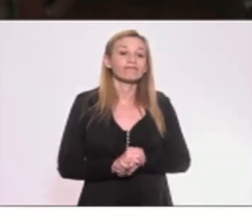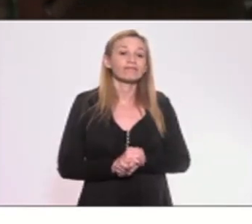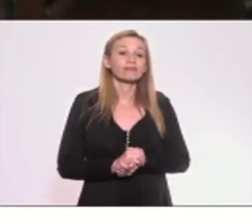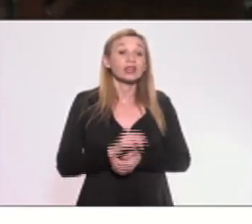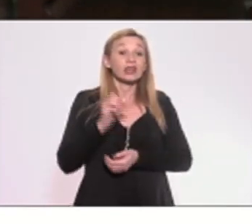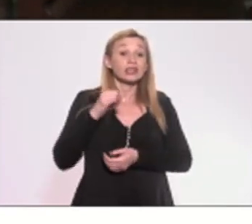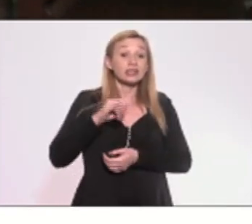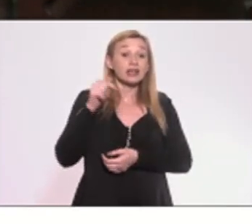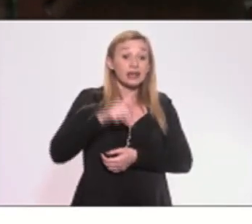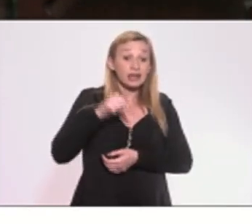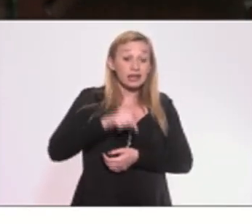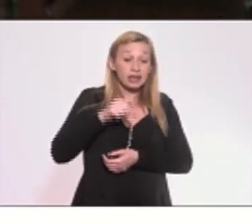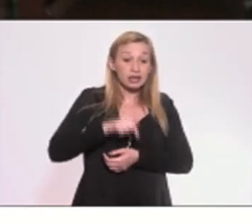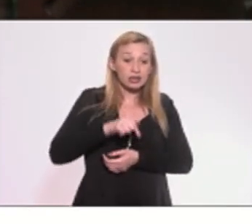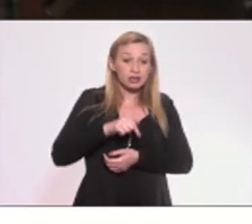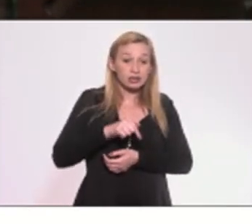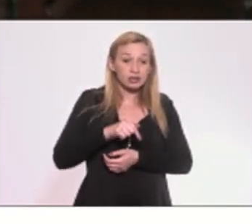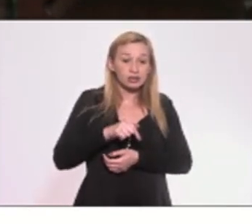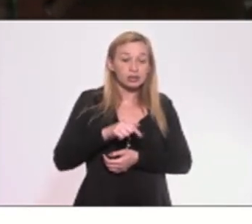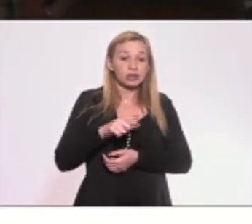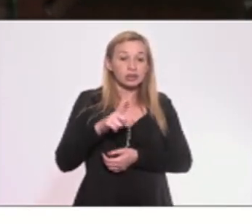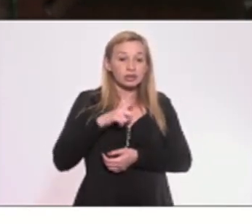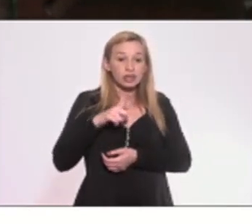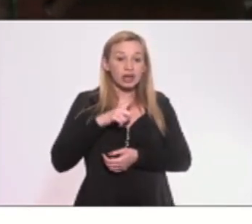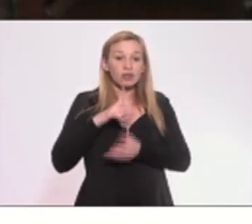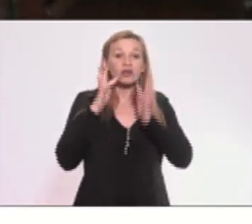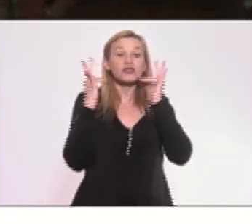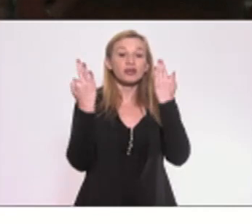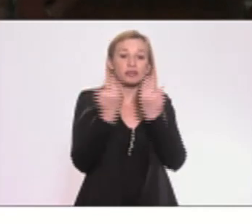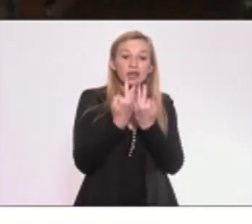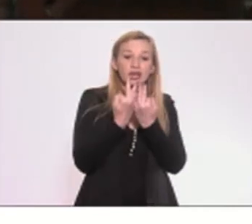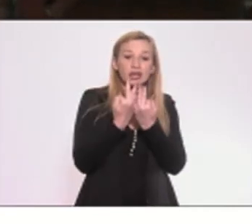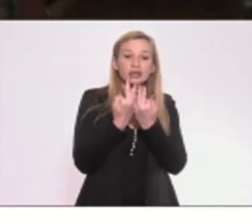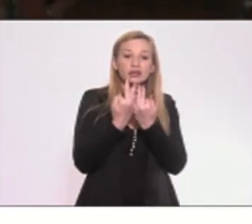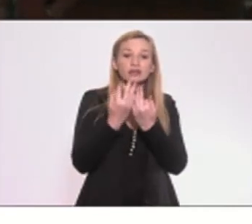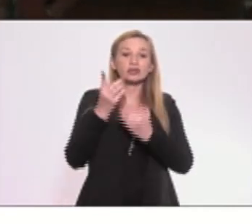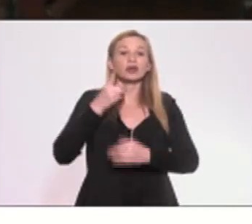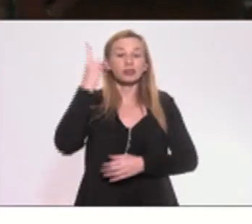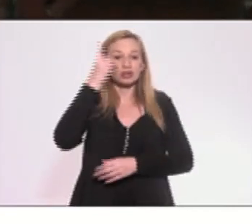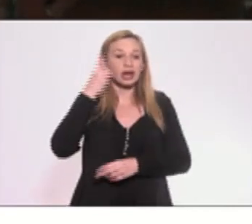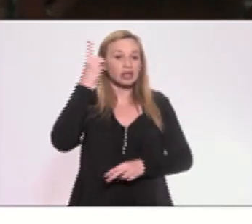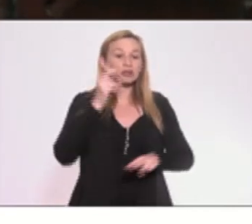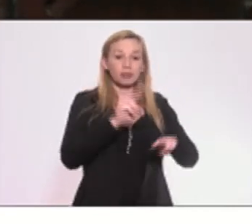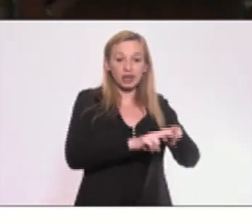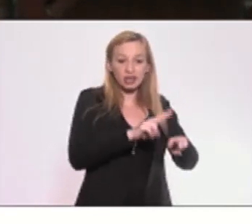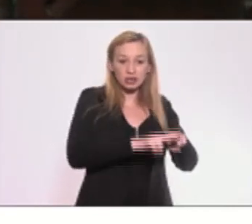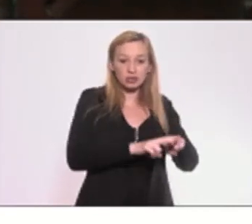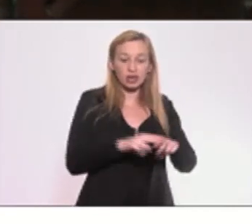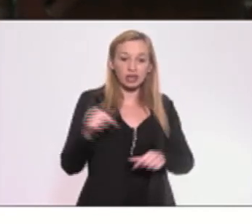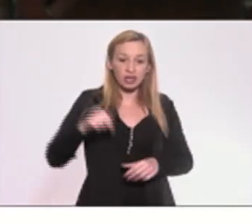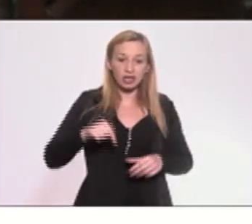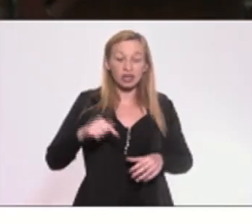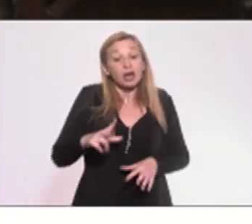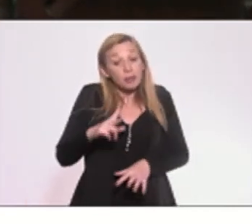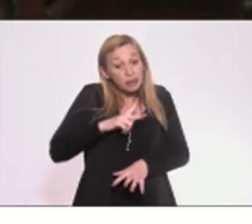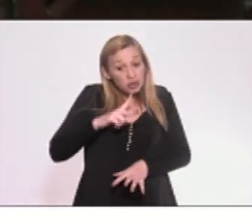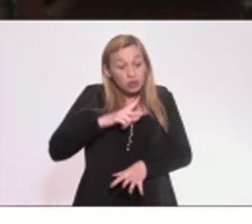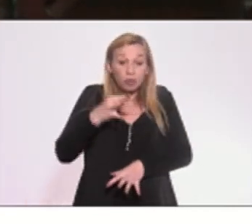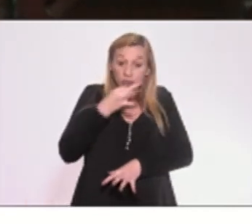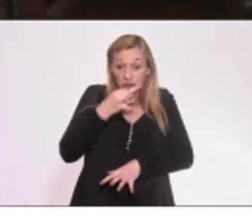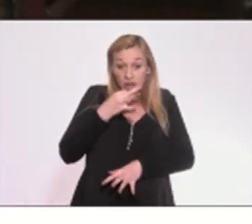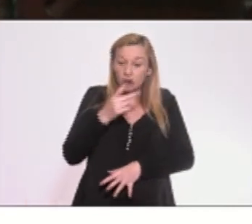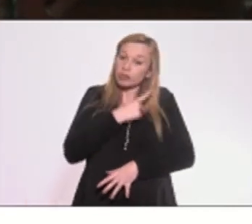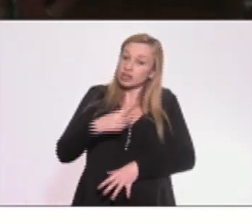aqui tem algum familiar de parlamentar assistindo a sessão, por prudência, isso é uma questão pessoal, presidente,